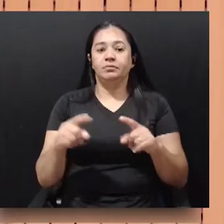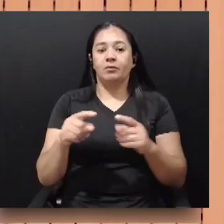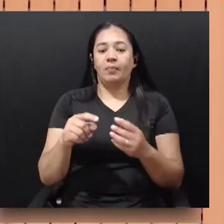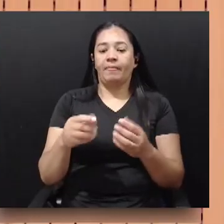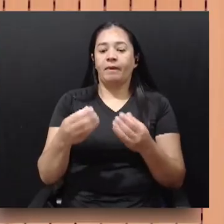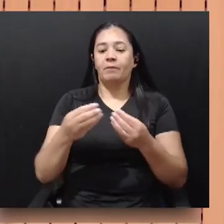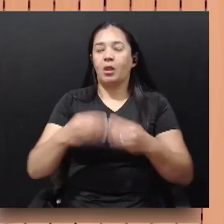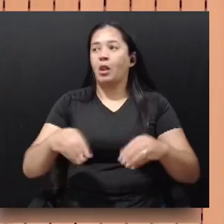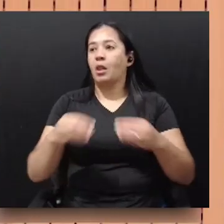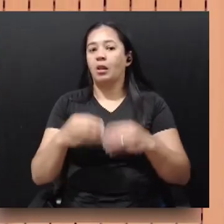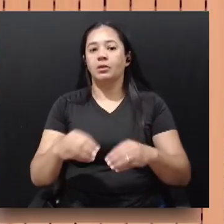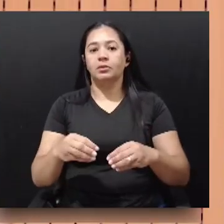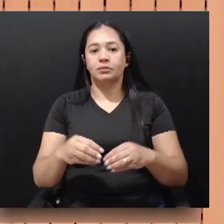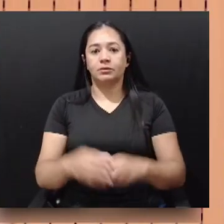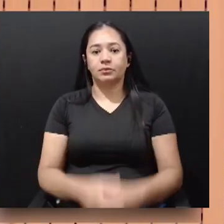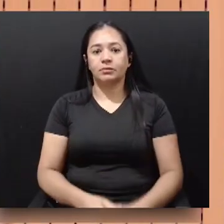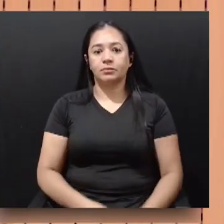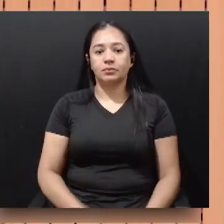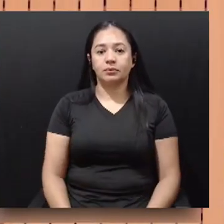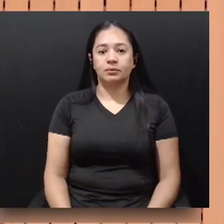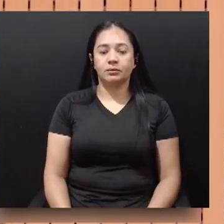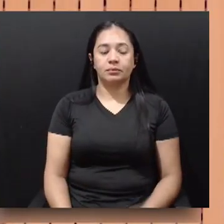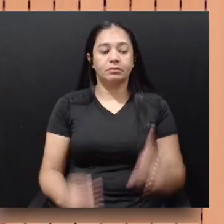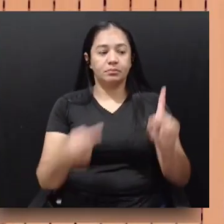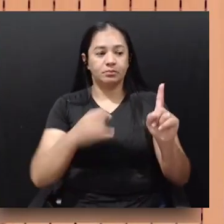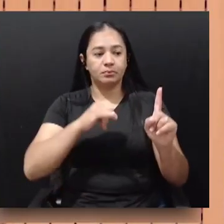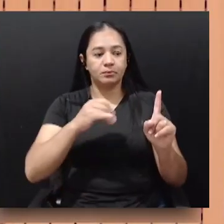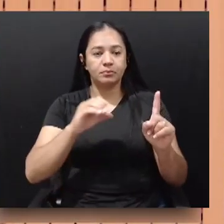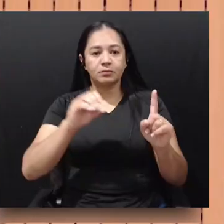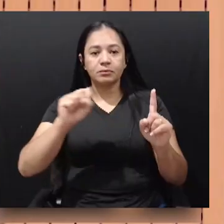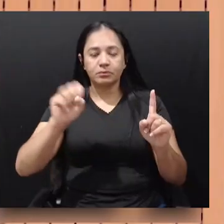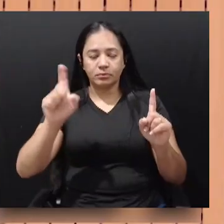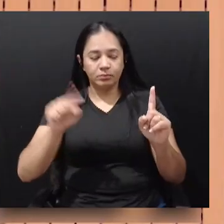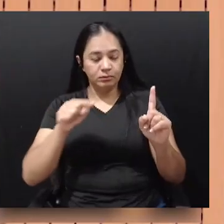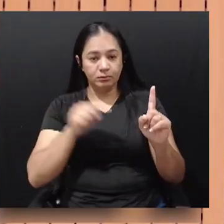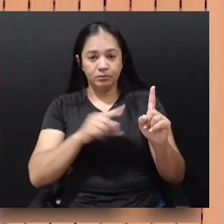propriedade. José Carlos Perdigão, diretor e presidente